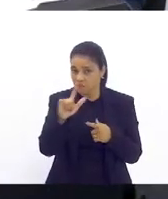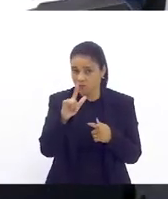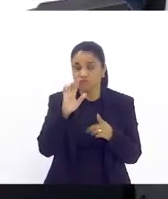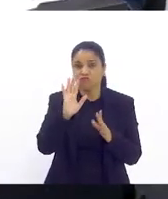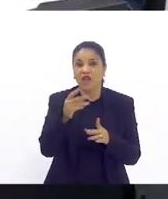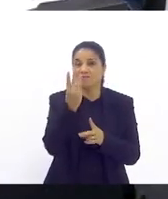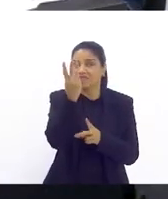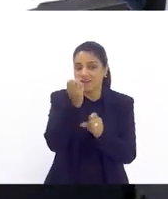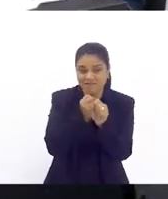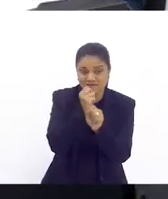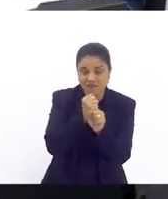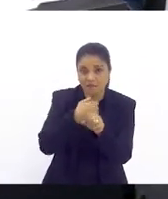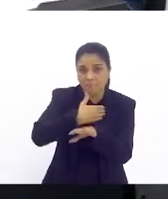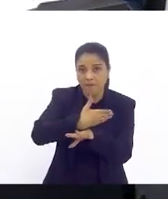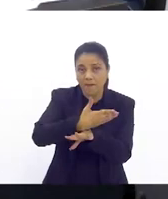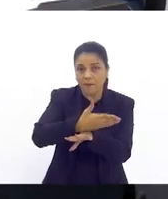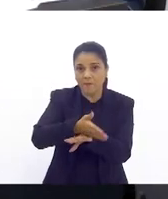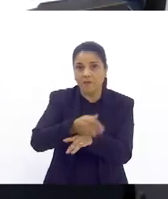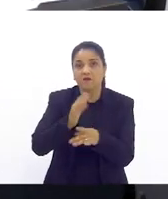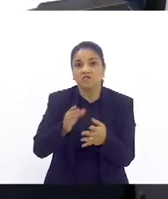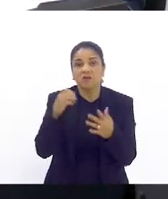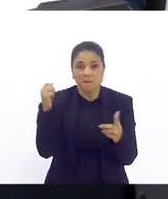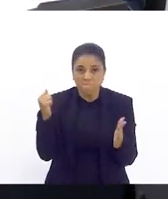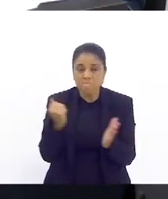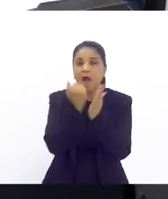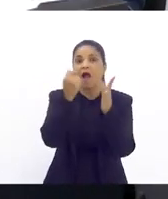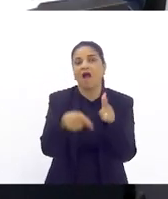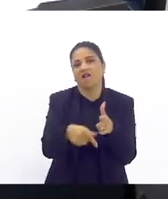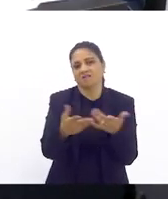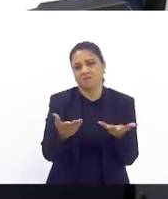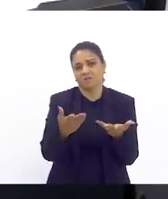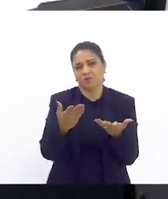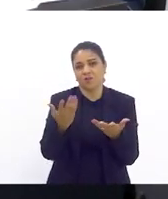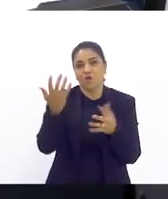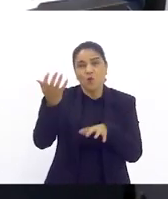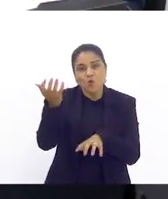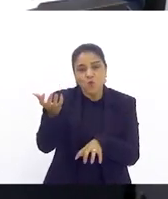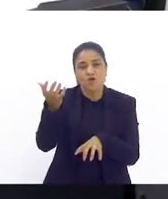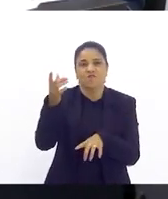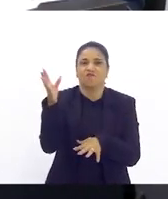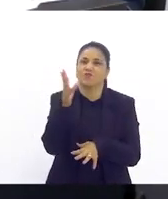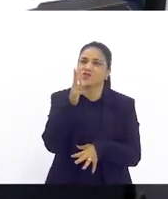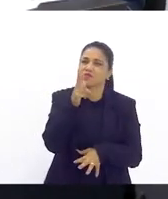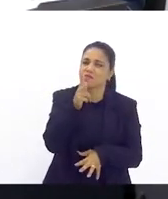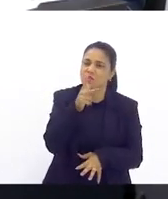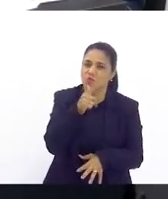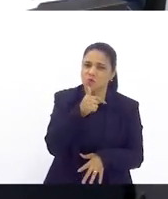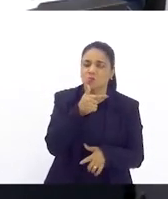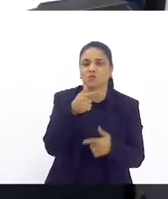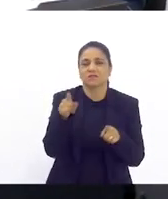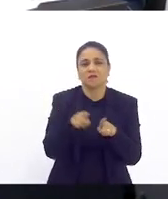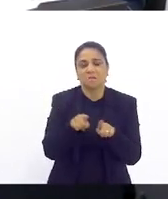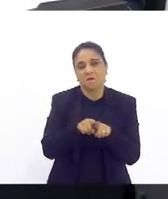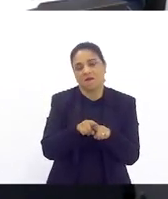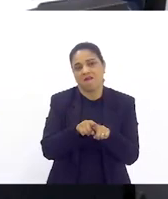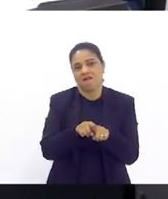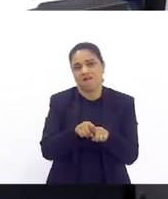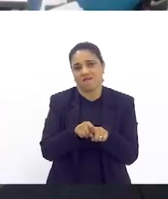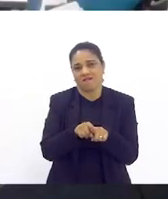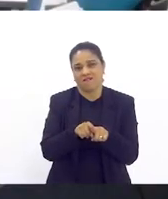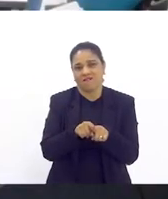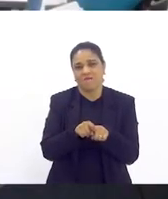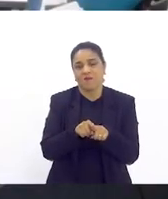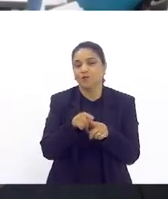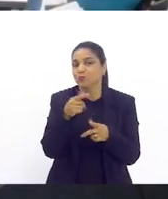de três anos isso impacta impacta porque ele já vinha o congresso já foi feito também tardiamente acho que impacta mais e a gente não